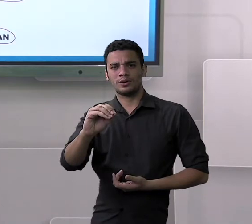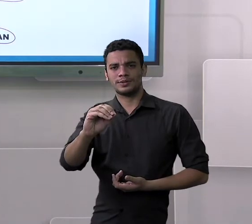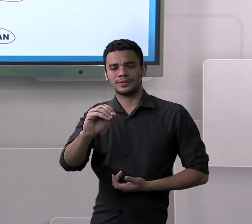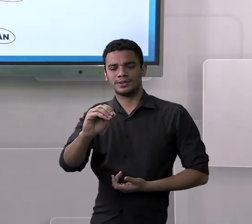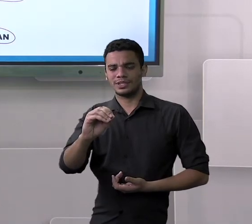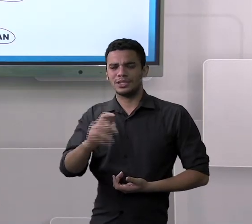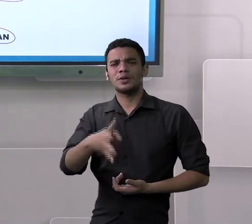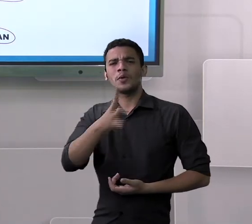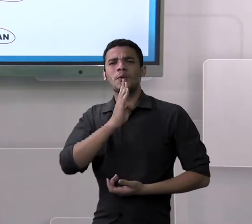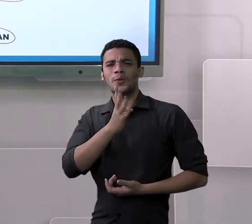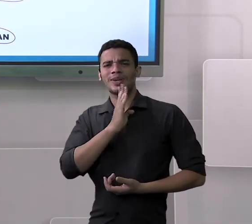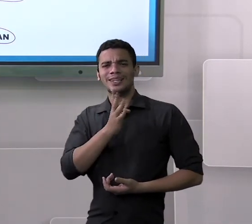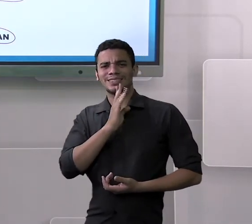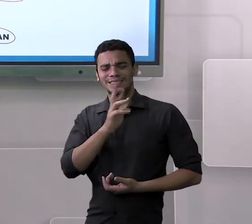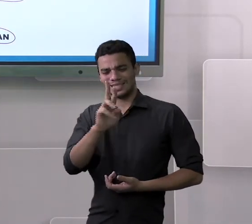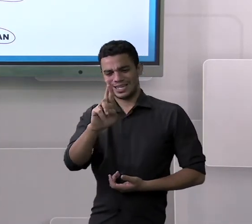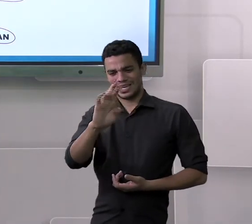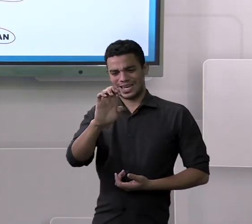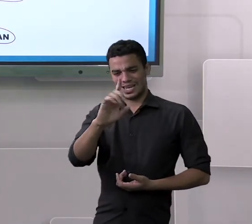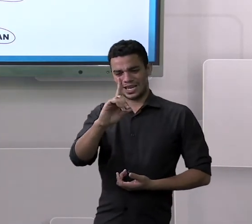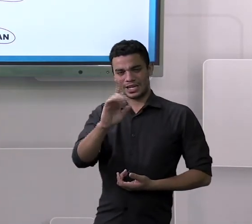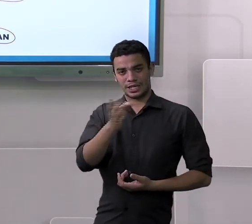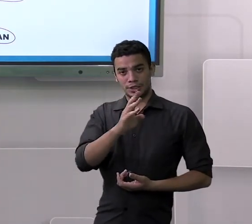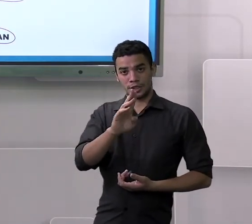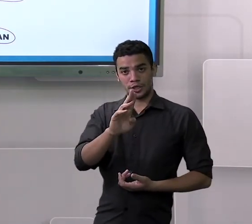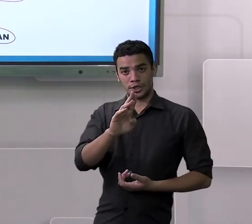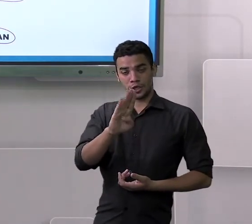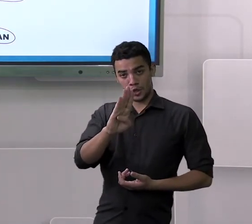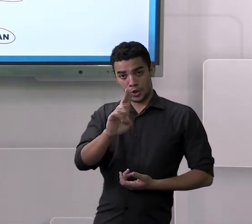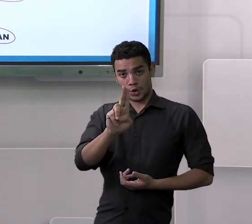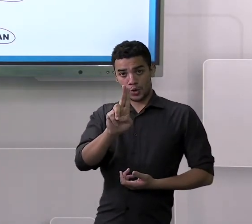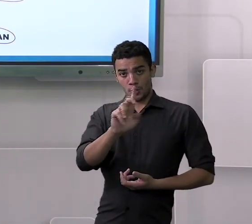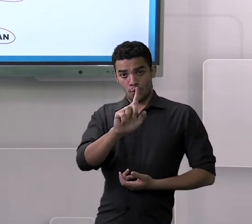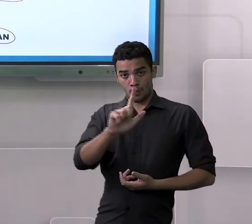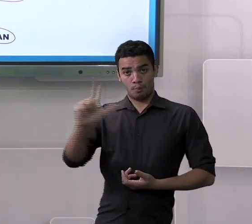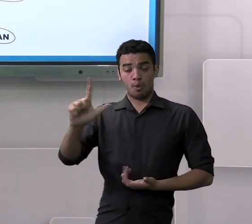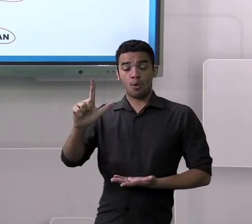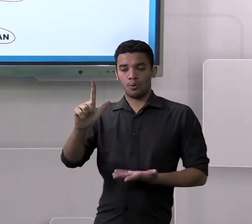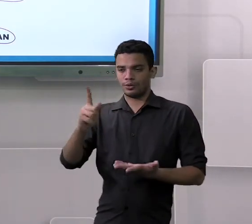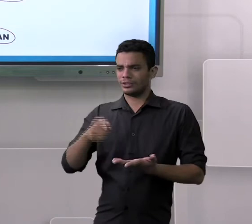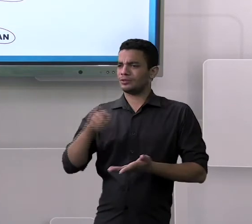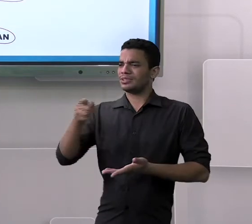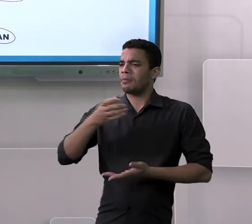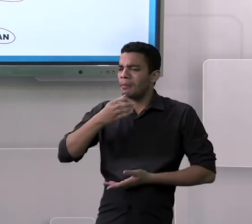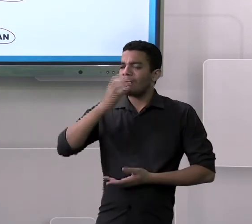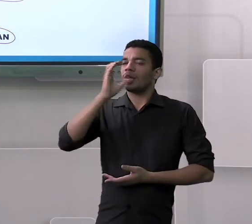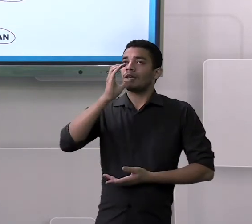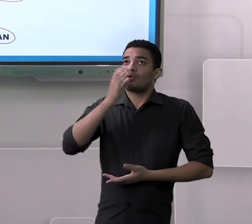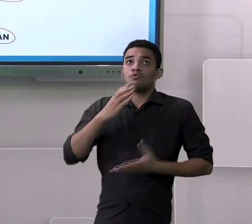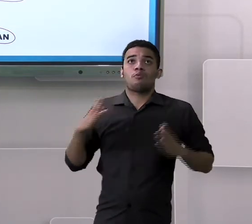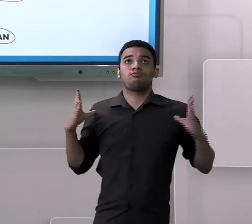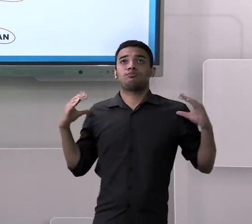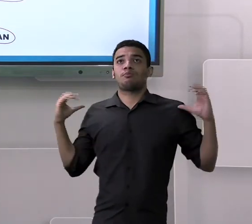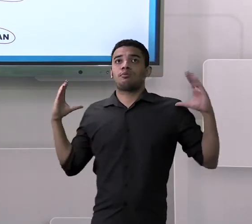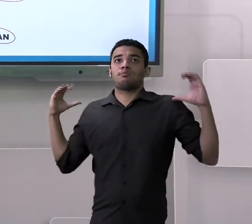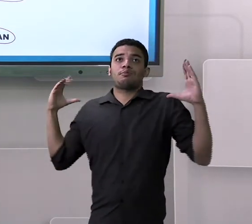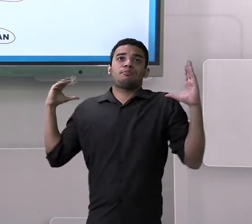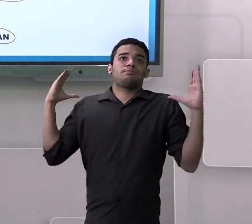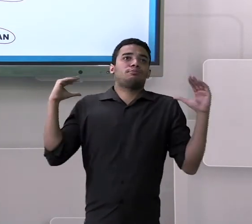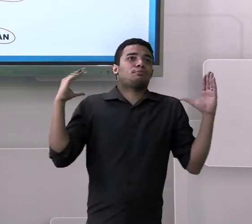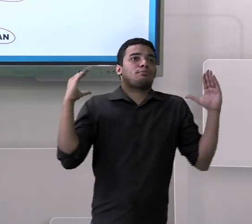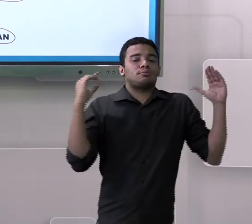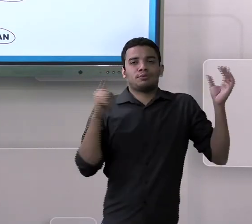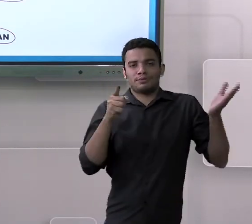Red Bull, que é um energético que deixa a gente animado, né? Tira o cansaço. Então, toda vez que eu vejo te dar